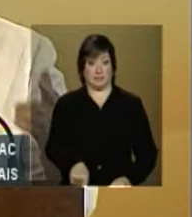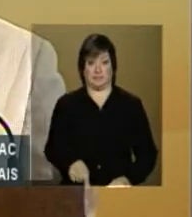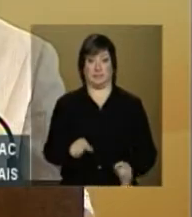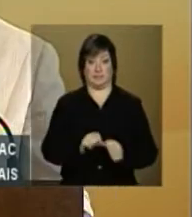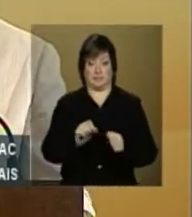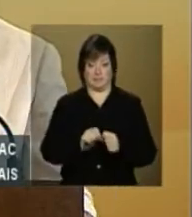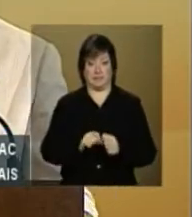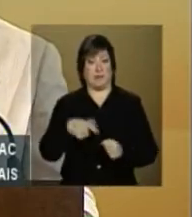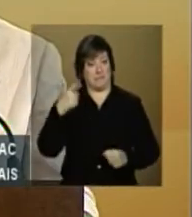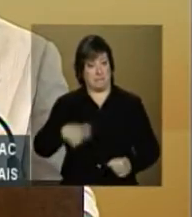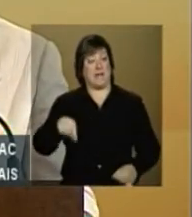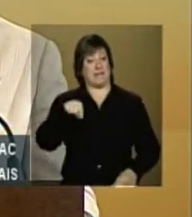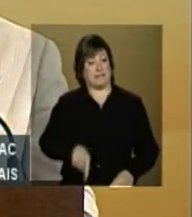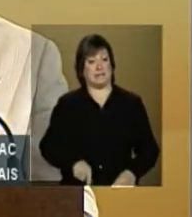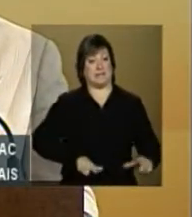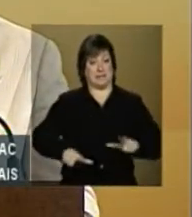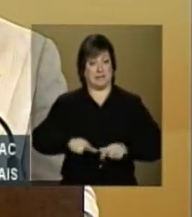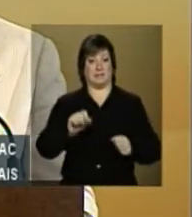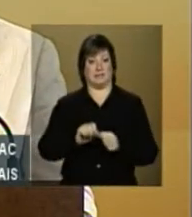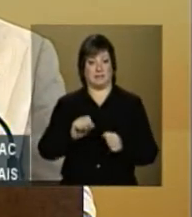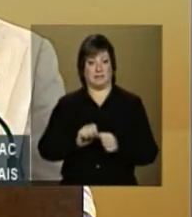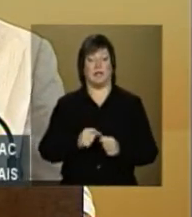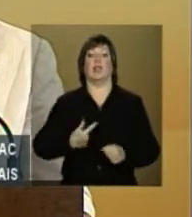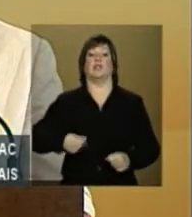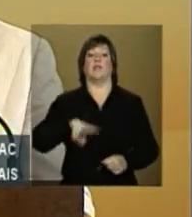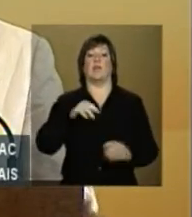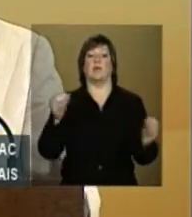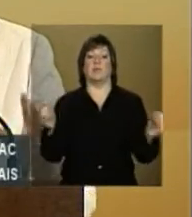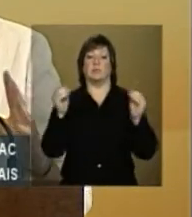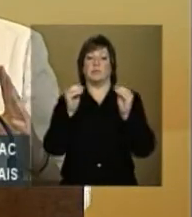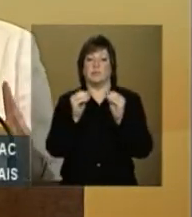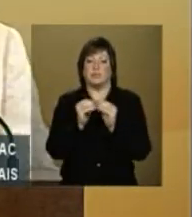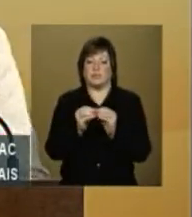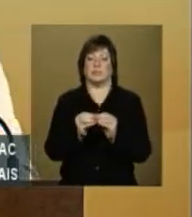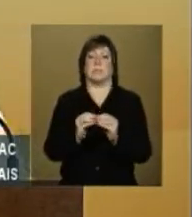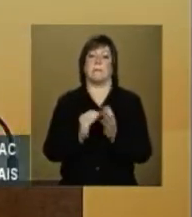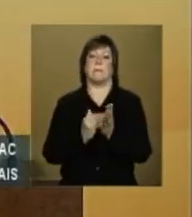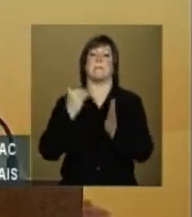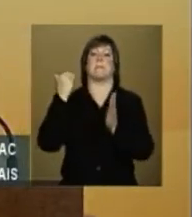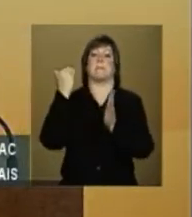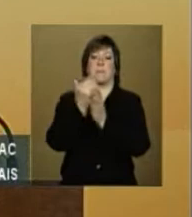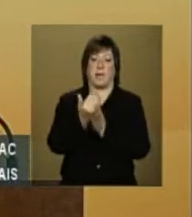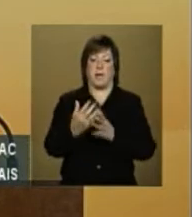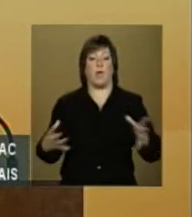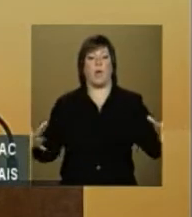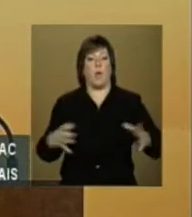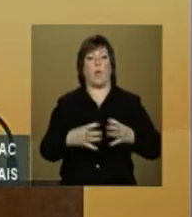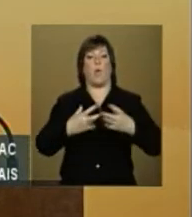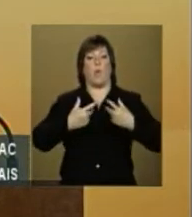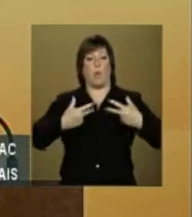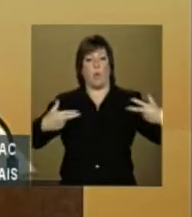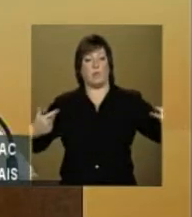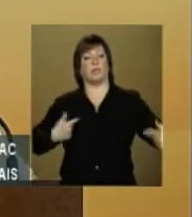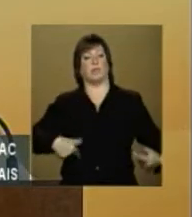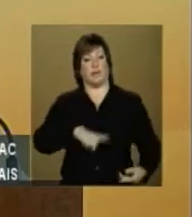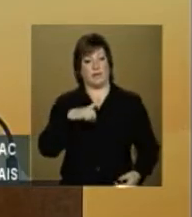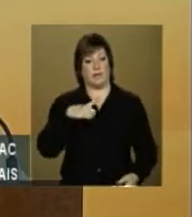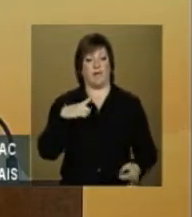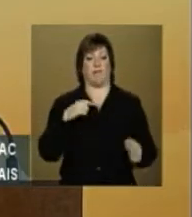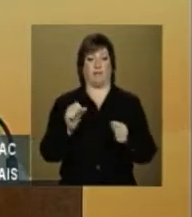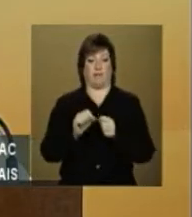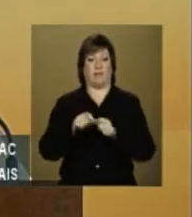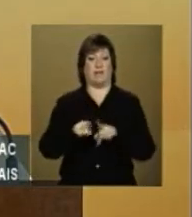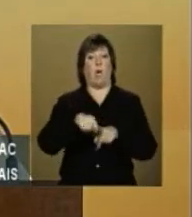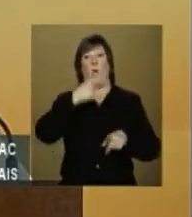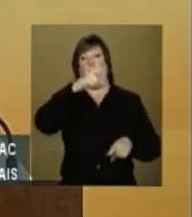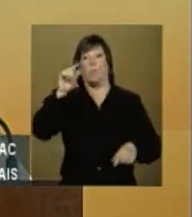mais essa medida, nós vamos somar ao conjunto de medidas que nós temos tomado e as que